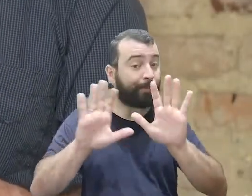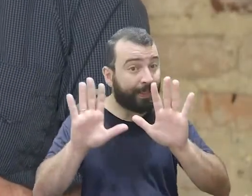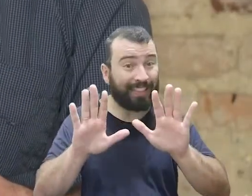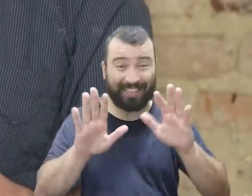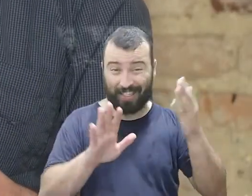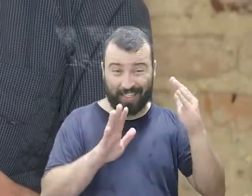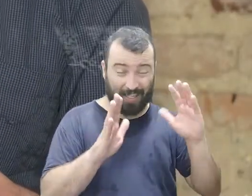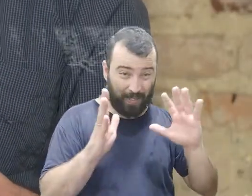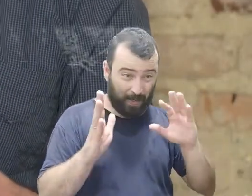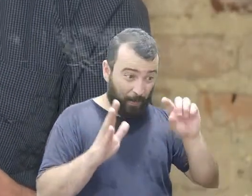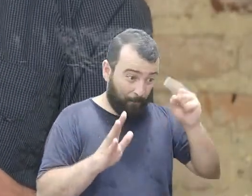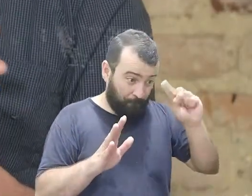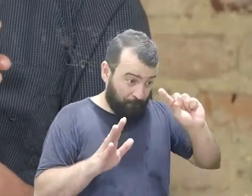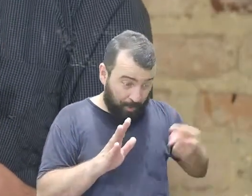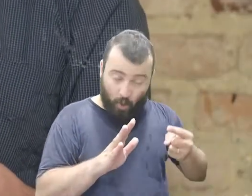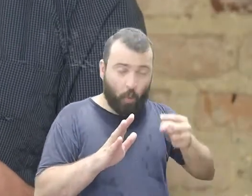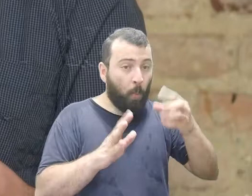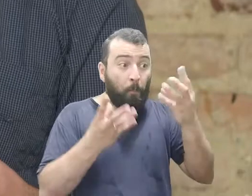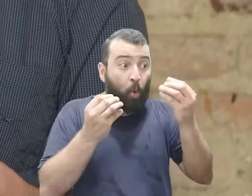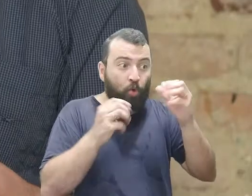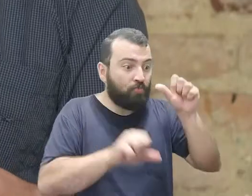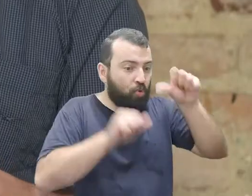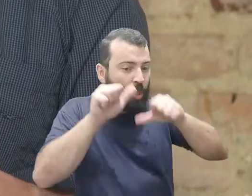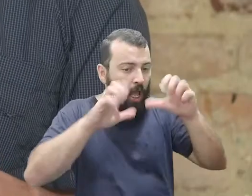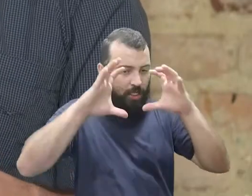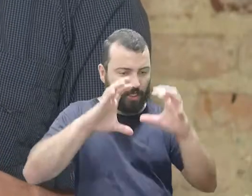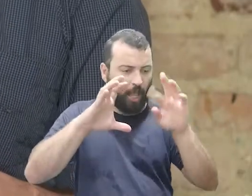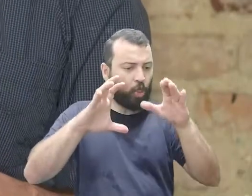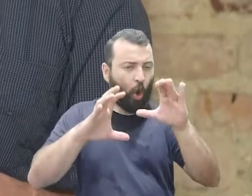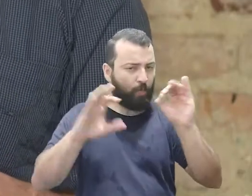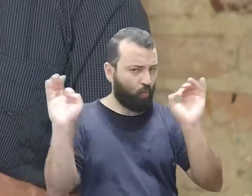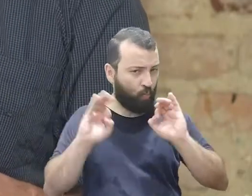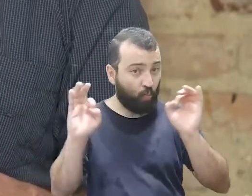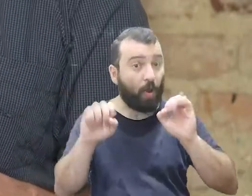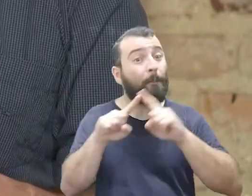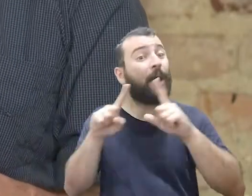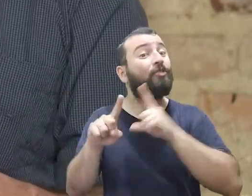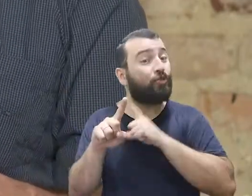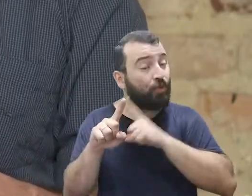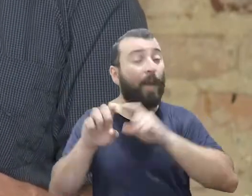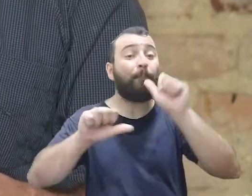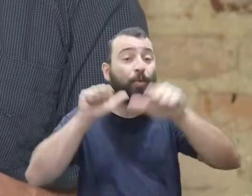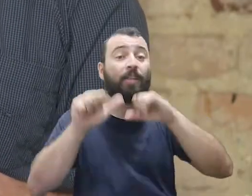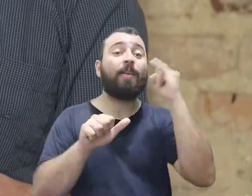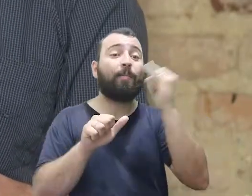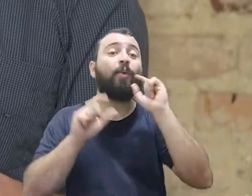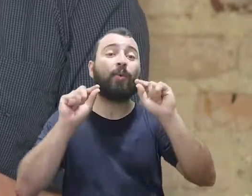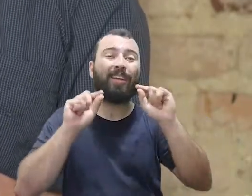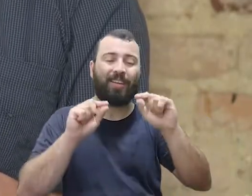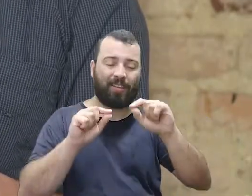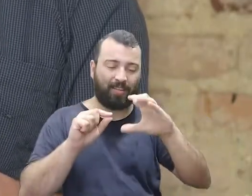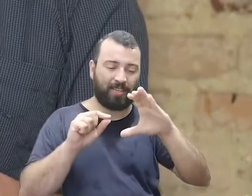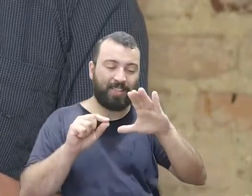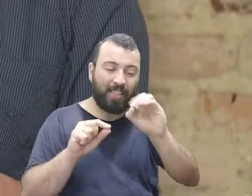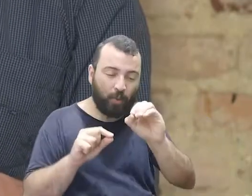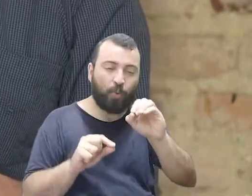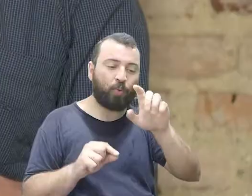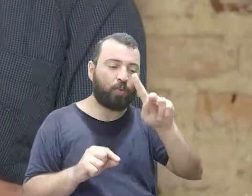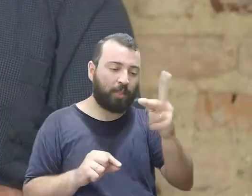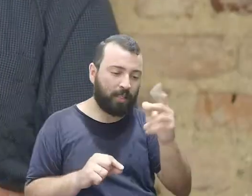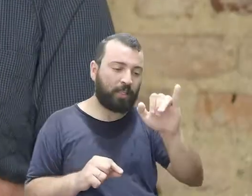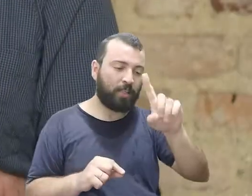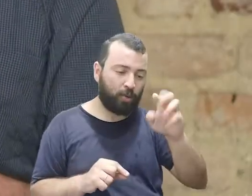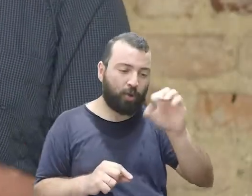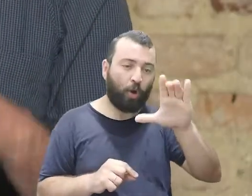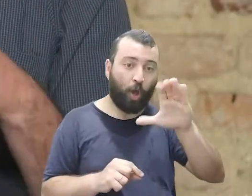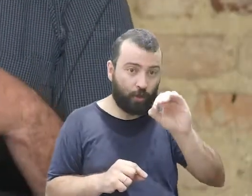causam grandes variações de temperatura para a gente aqui nos trópicos, mas geram mudanças importantes no ciclo hidrológico.